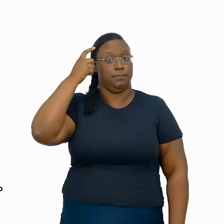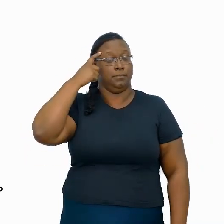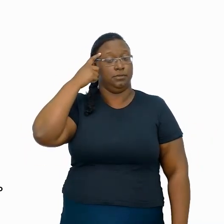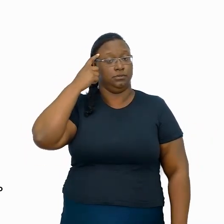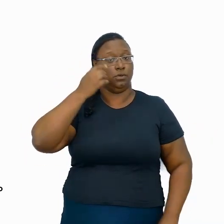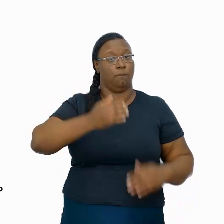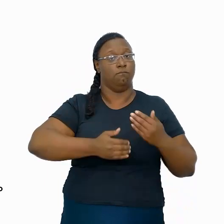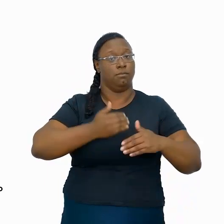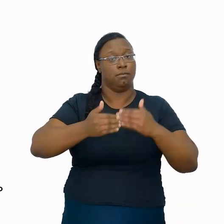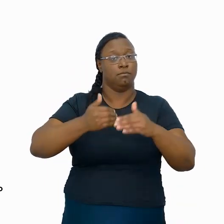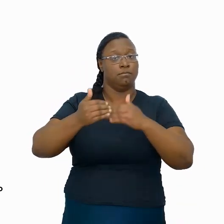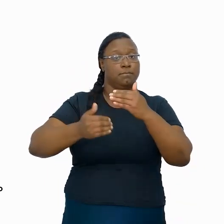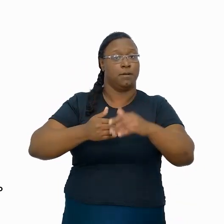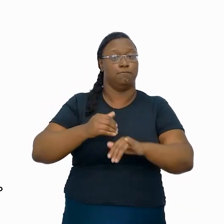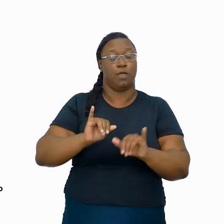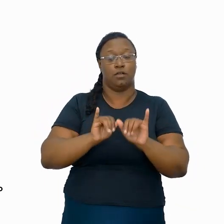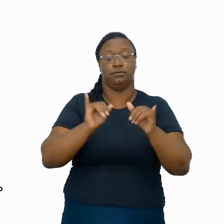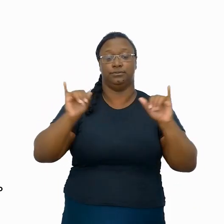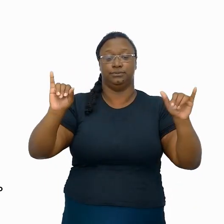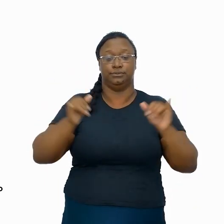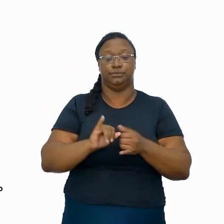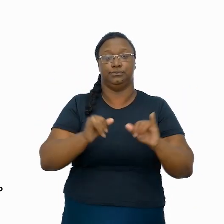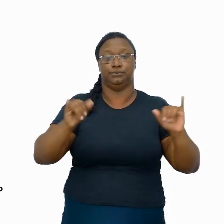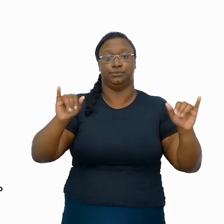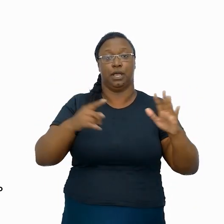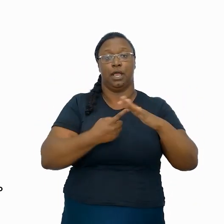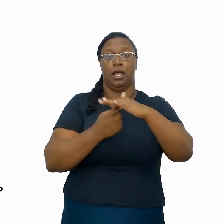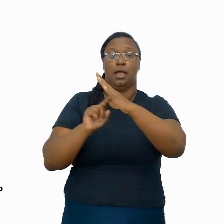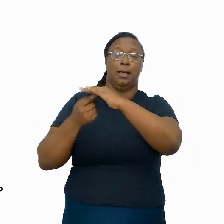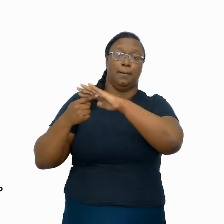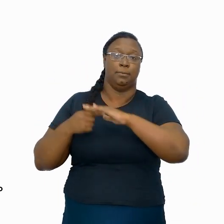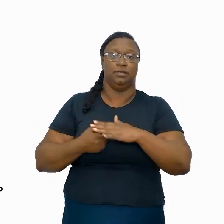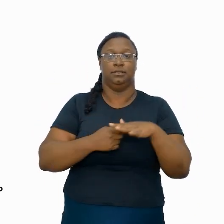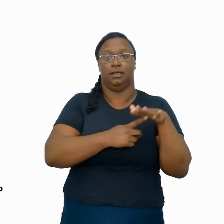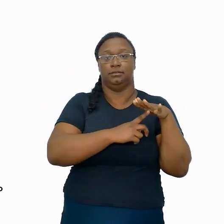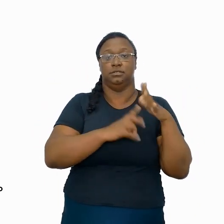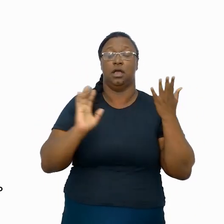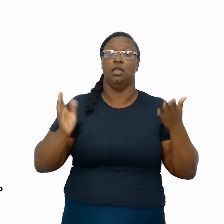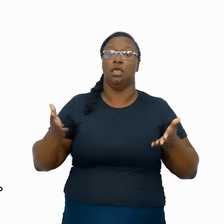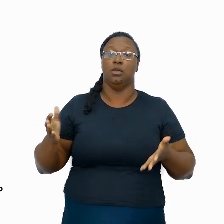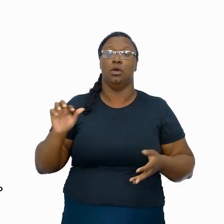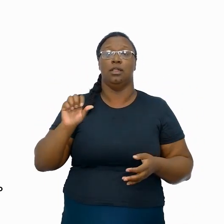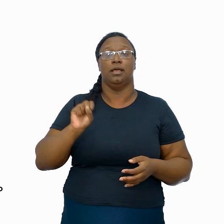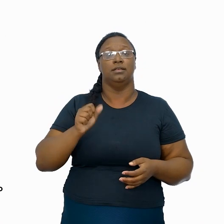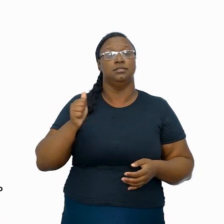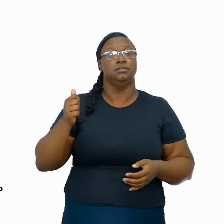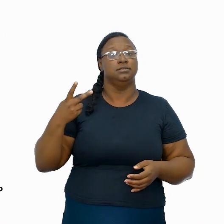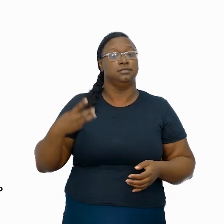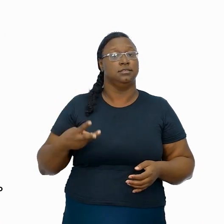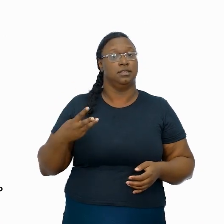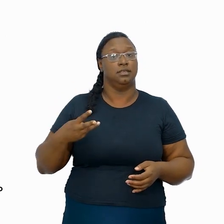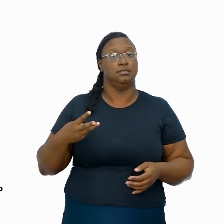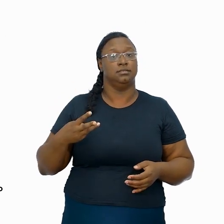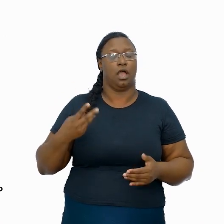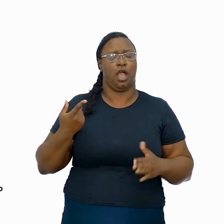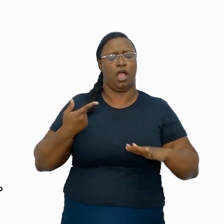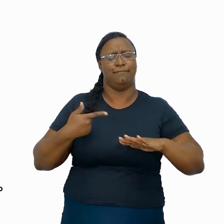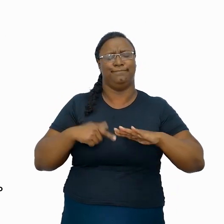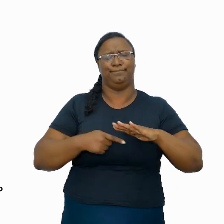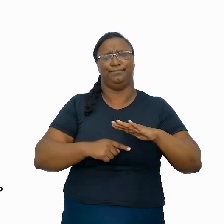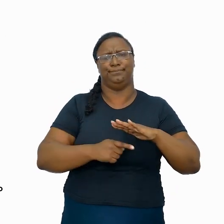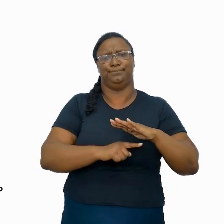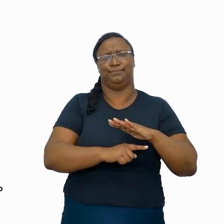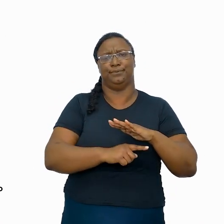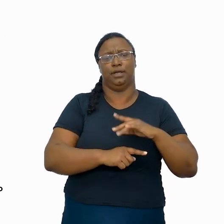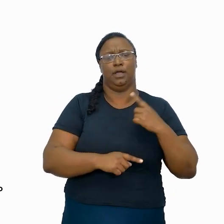dos processos de produção de energia e seus impactos socioambientais, e agora, né, a SA3 se aprofunda nessa relação entre